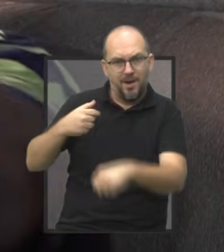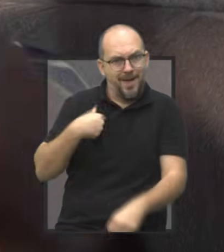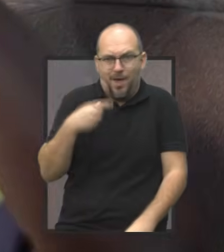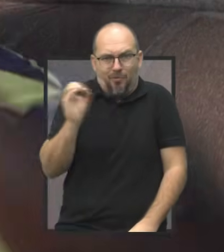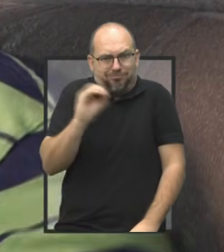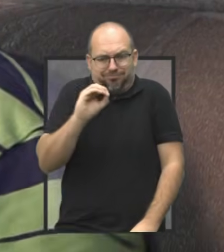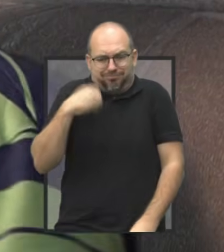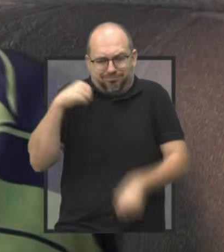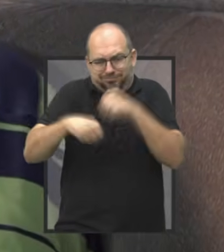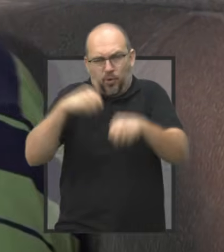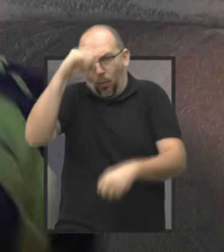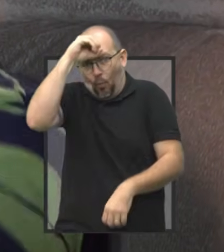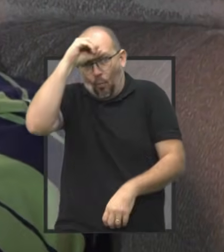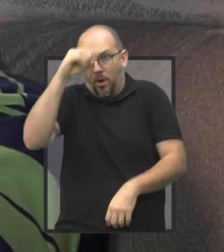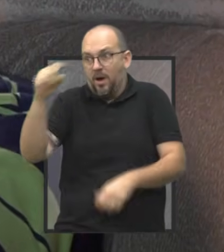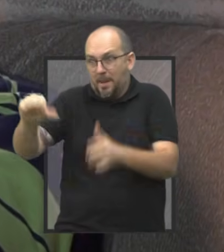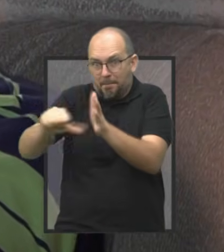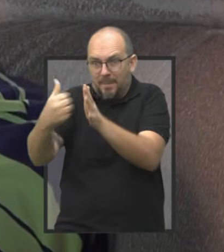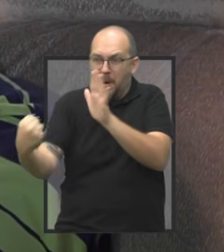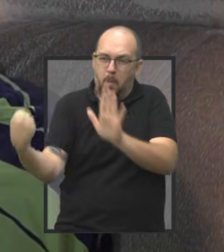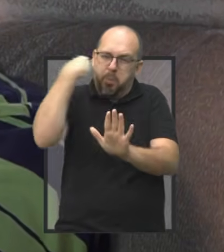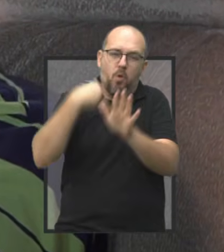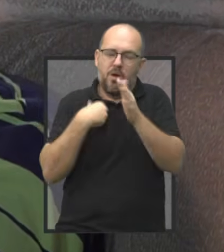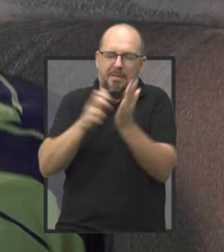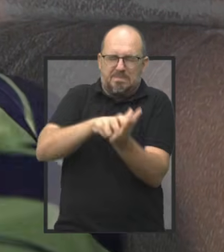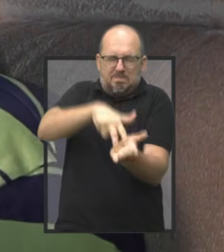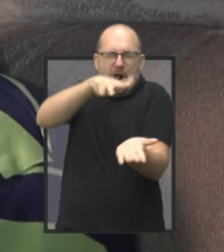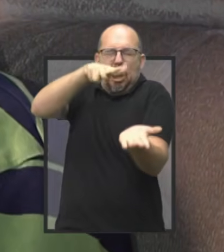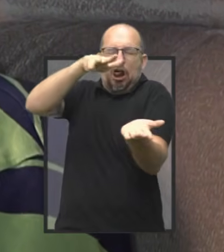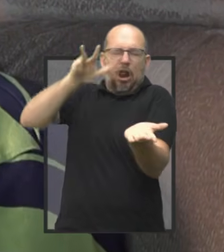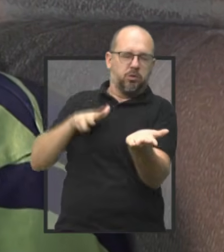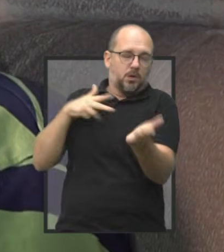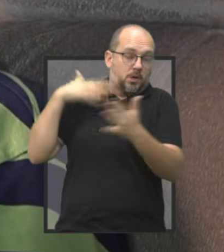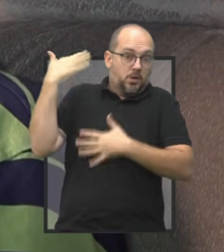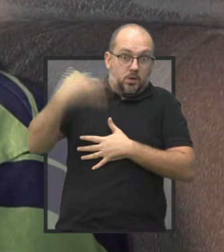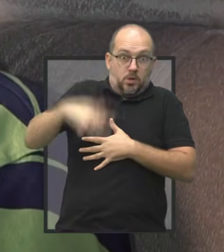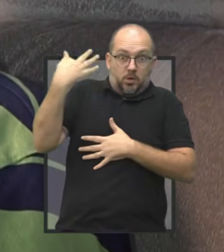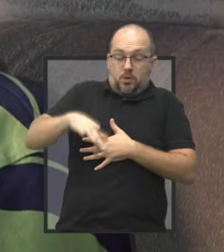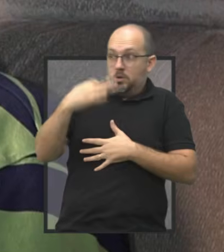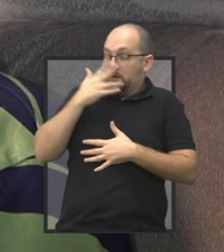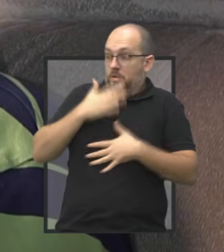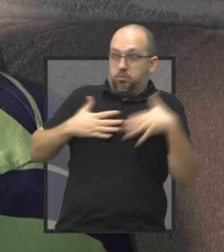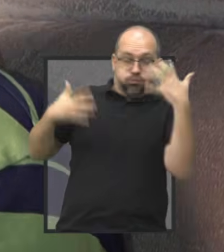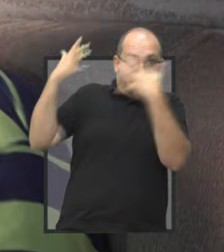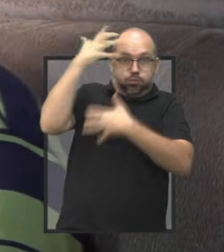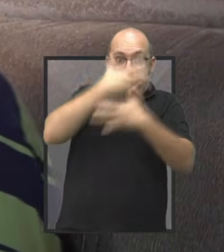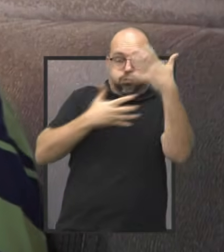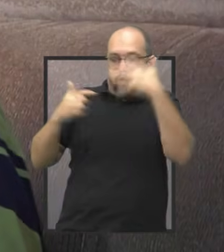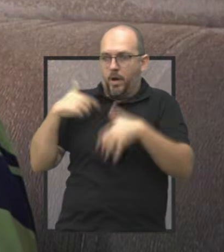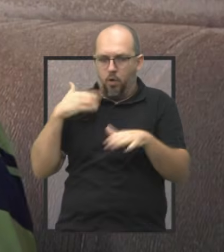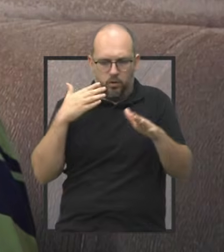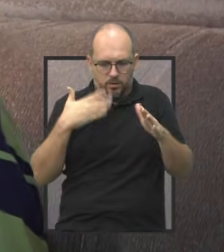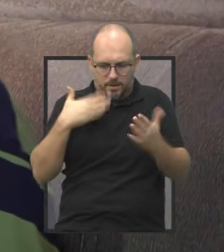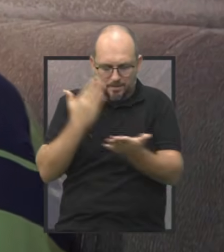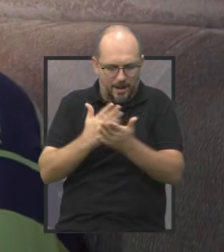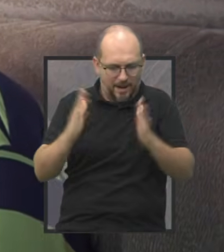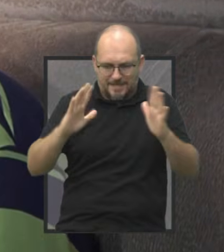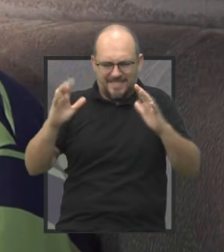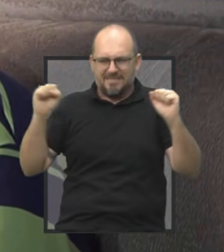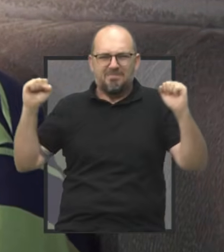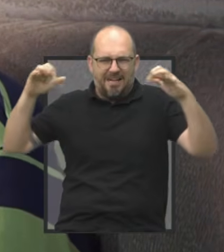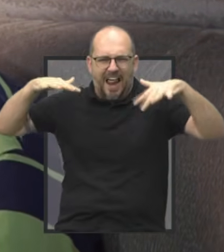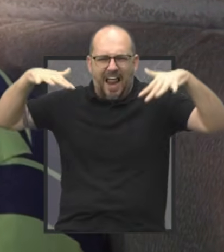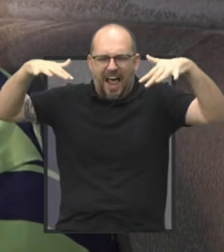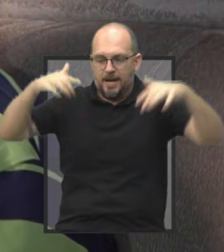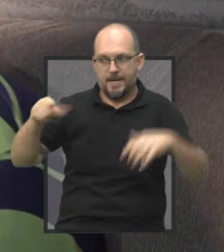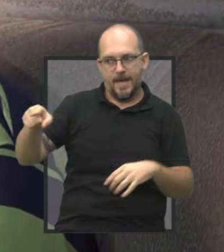me deu, ele jogou eu 5 metros longe. Levantei, falei, não sabia se eu corria ou eu ia do lado dele. Ele bobeou, eu dei de